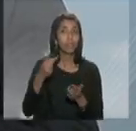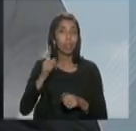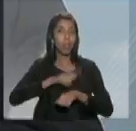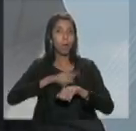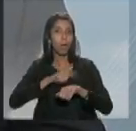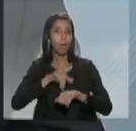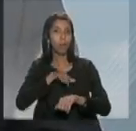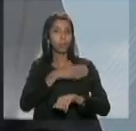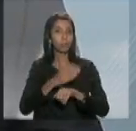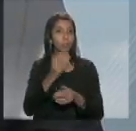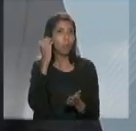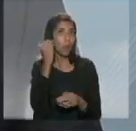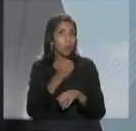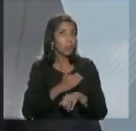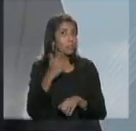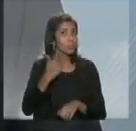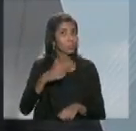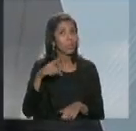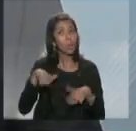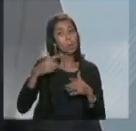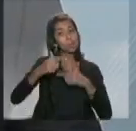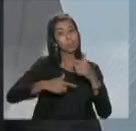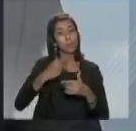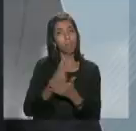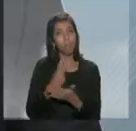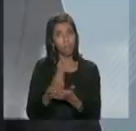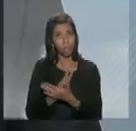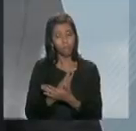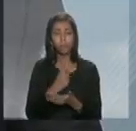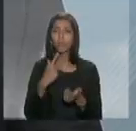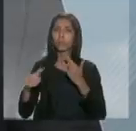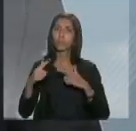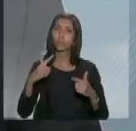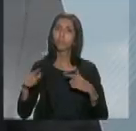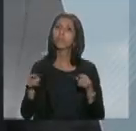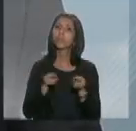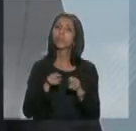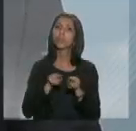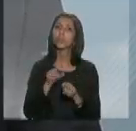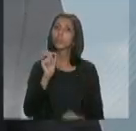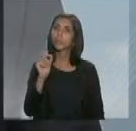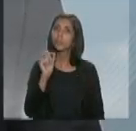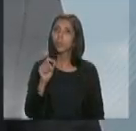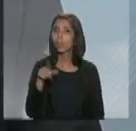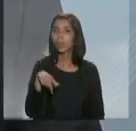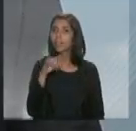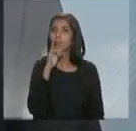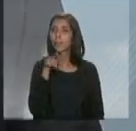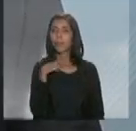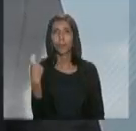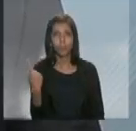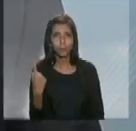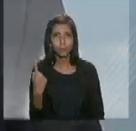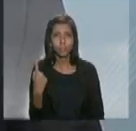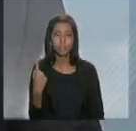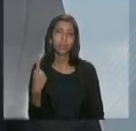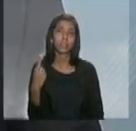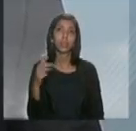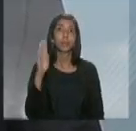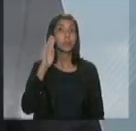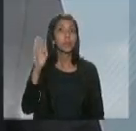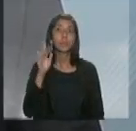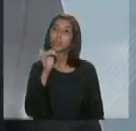cumprindo o horário integral ou prestando o serviço de forma adequada. Outros casos também com cruzamento de bases externas seria o caso de óbito.